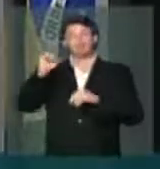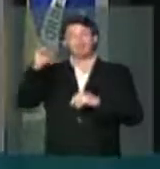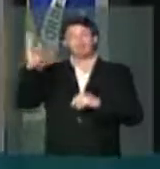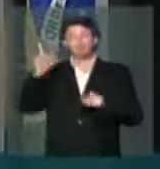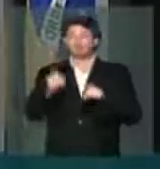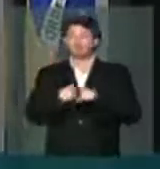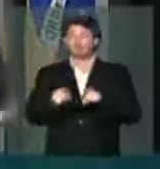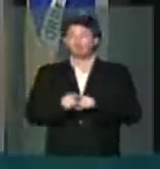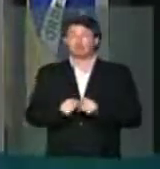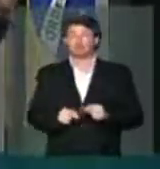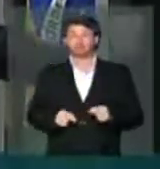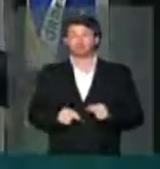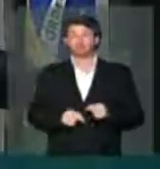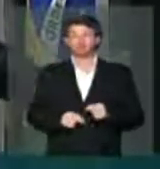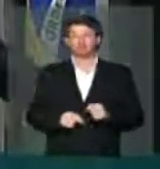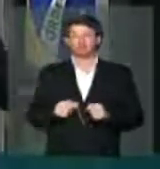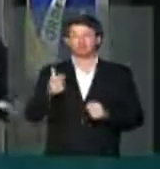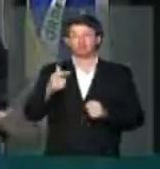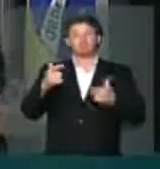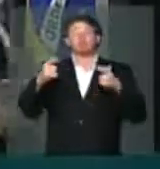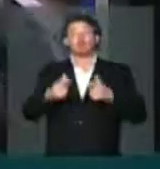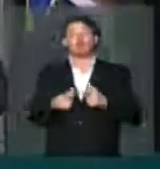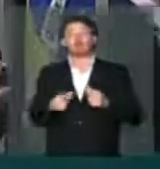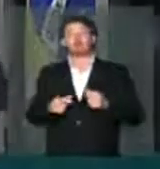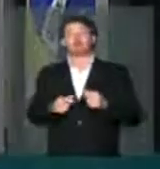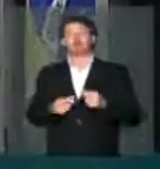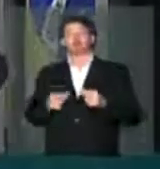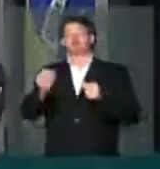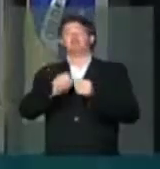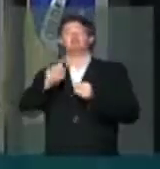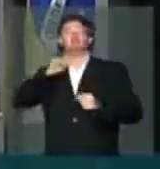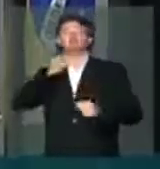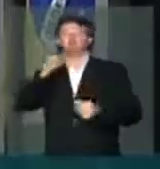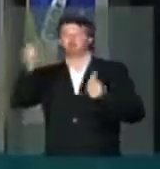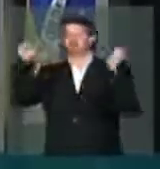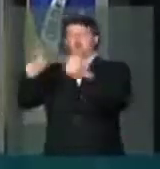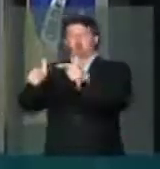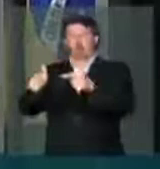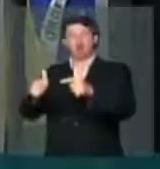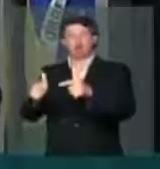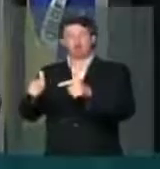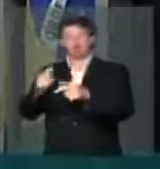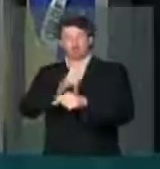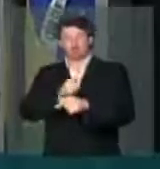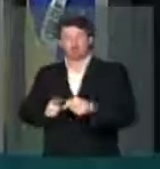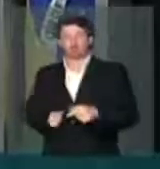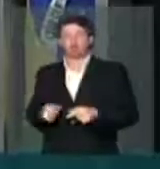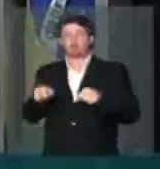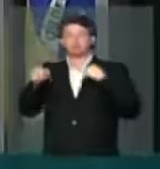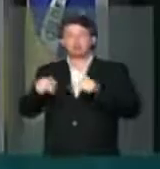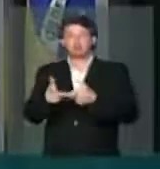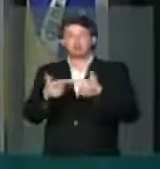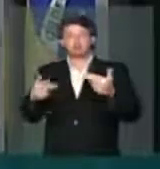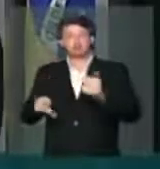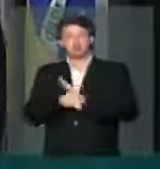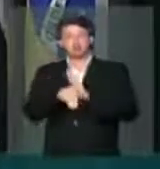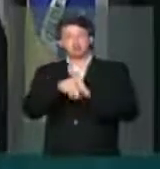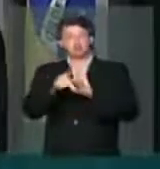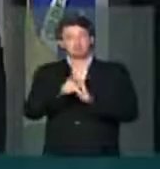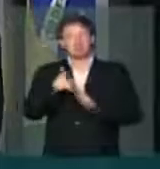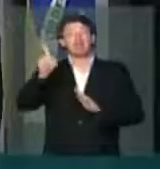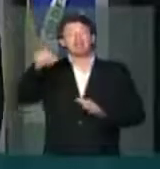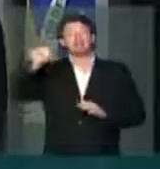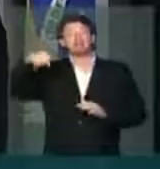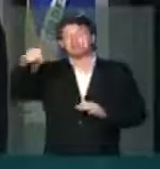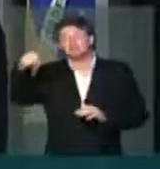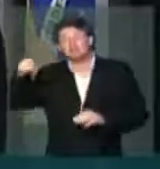fora também. Não tem mais aonde colocar lama e jogar lama nesse governo. Essas medidas provisórias são